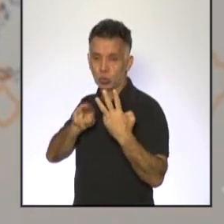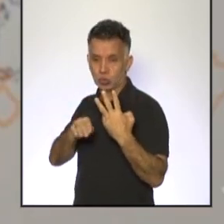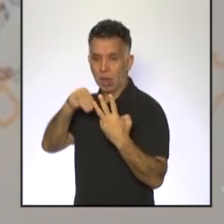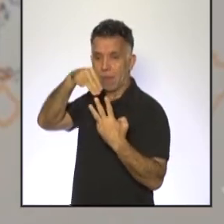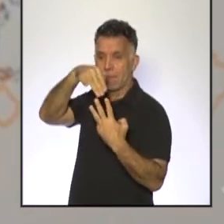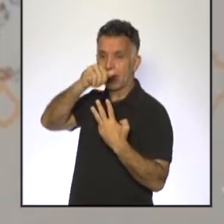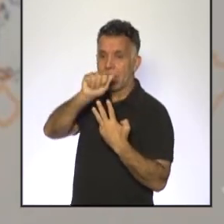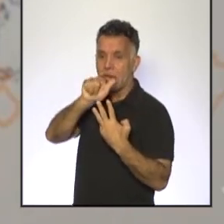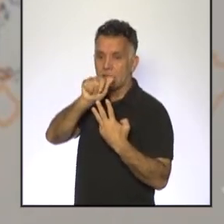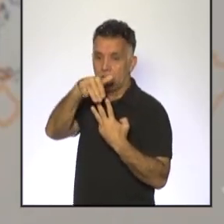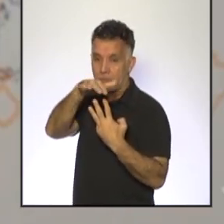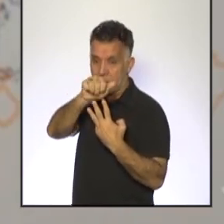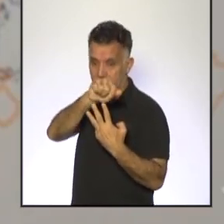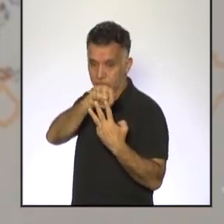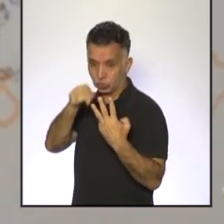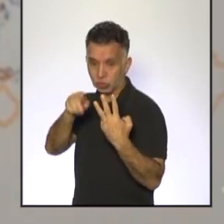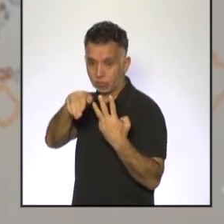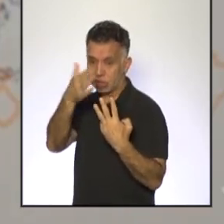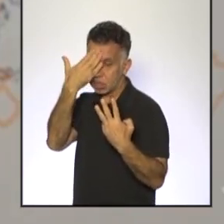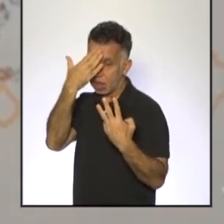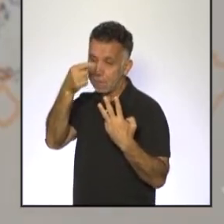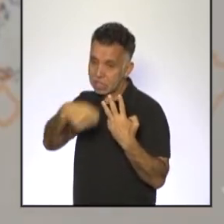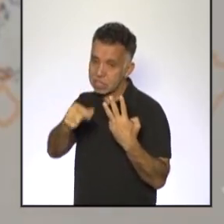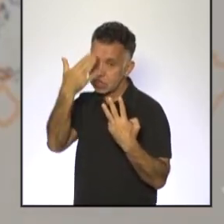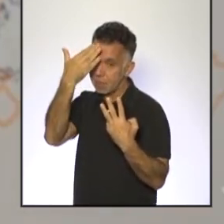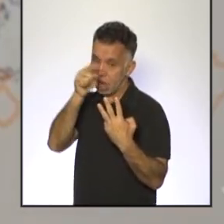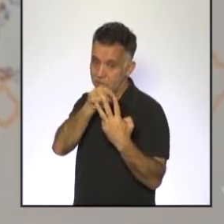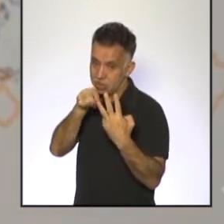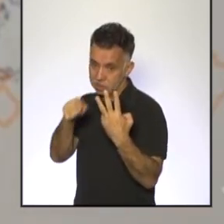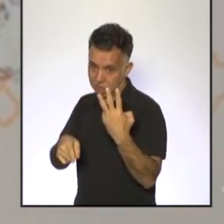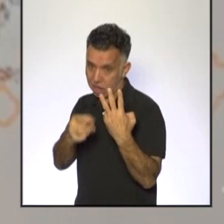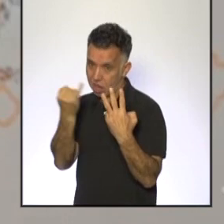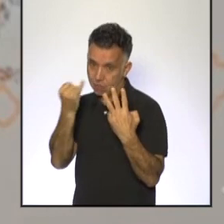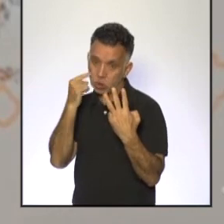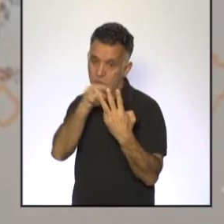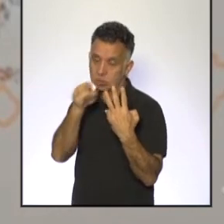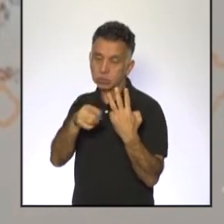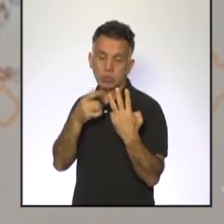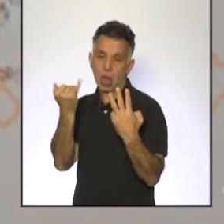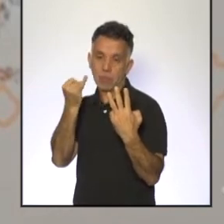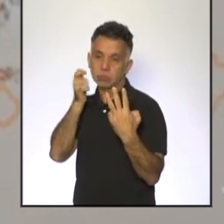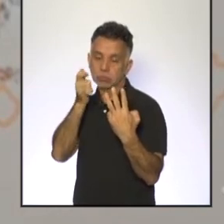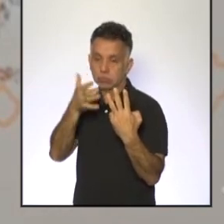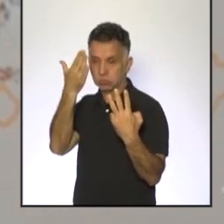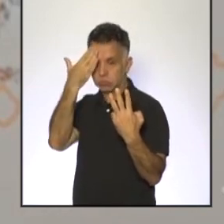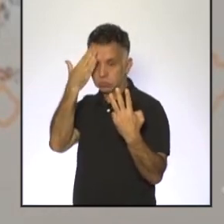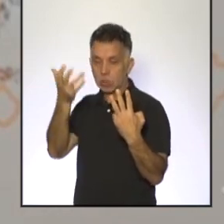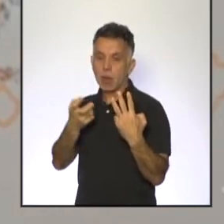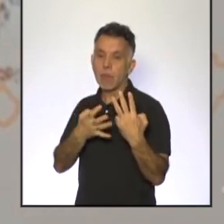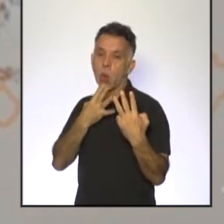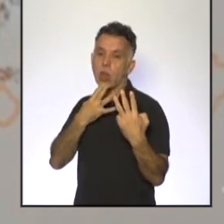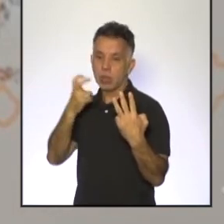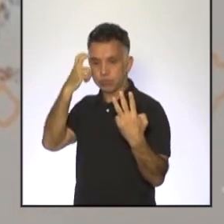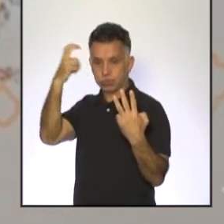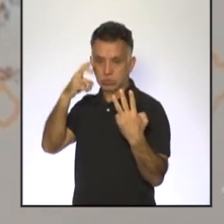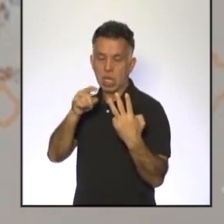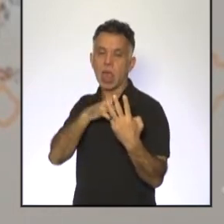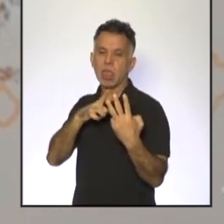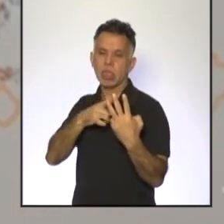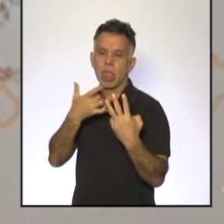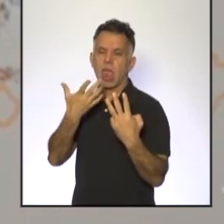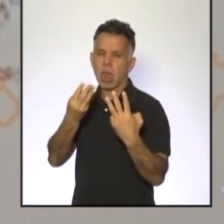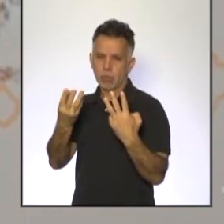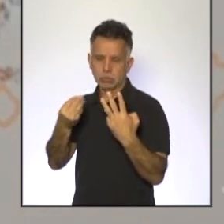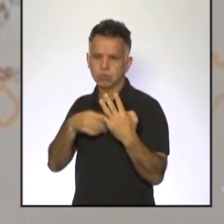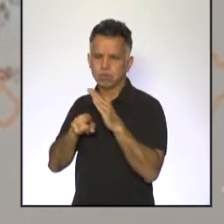de você saber esses 3 tipos de magma, você já está entrando no nível superior, tá? Tem muita, mas muita formação de nível superior em